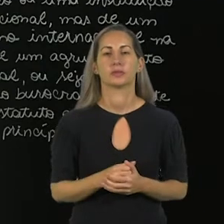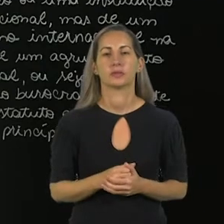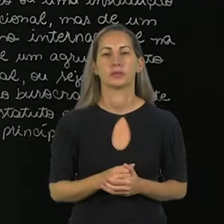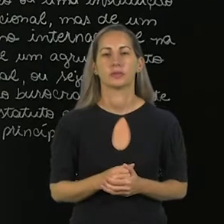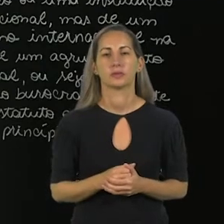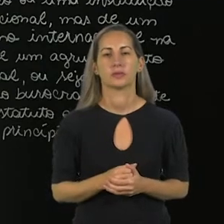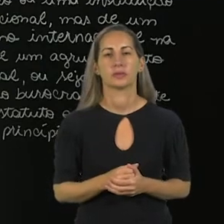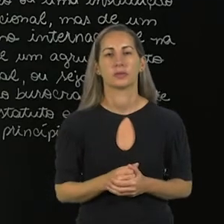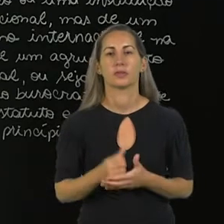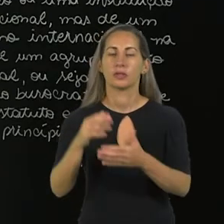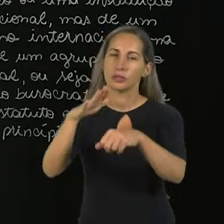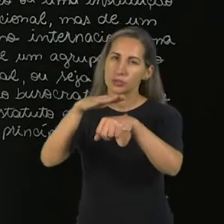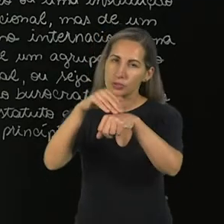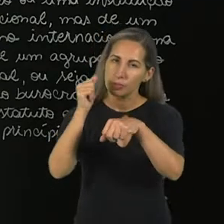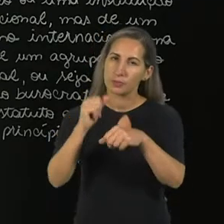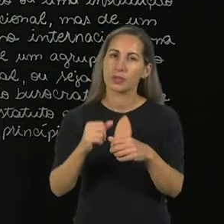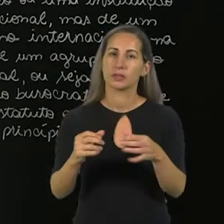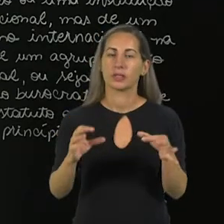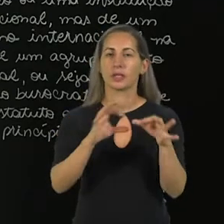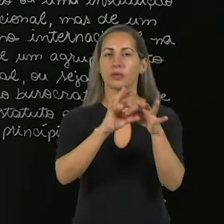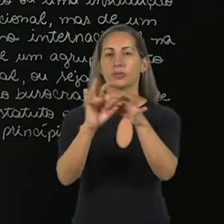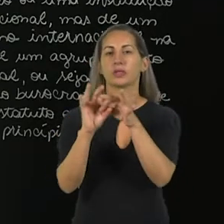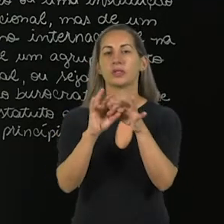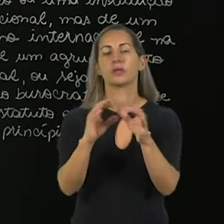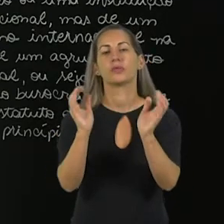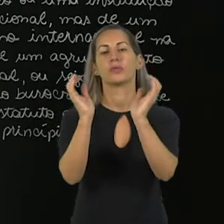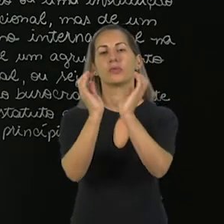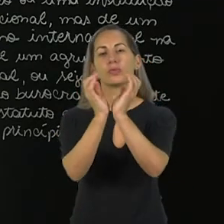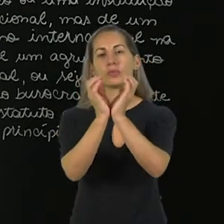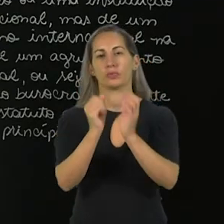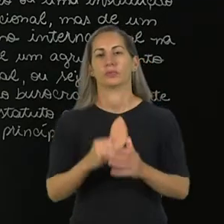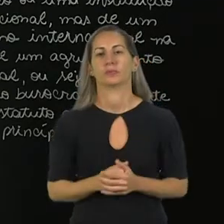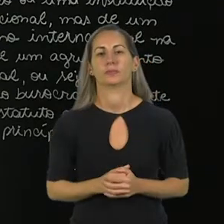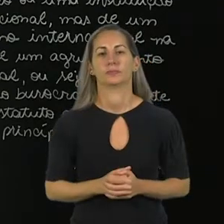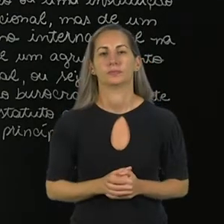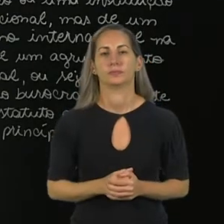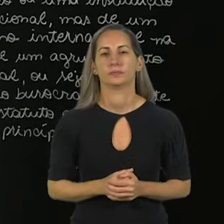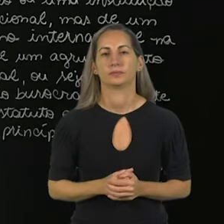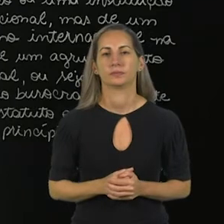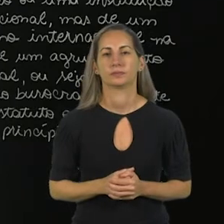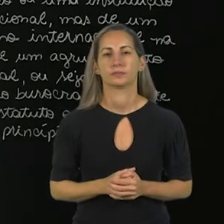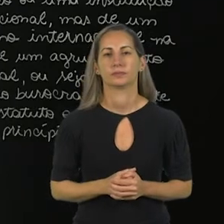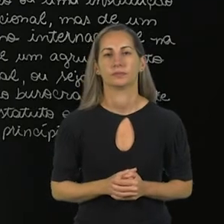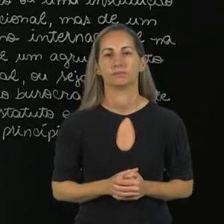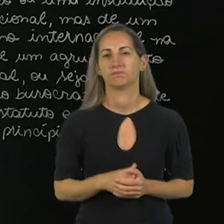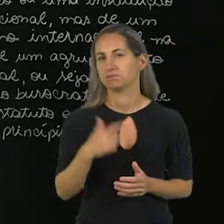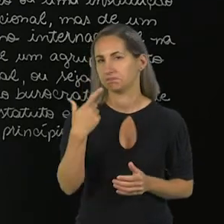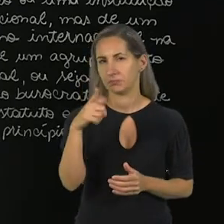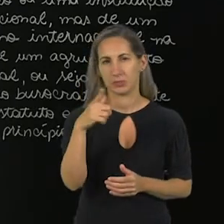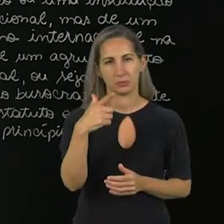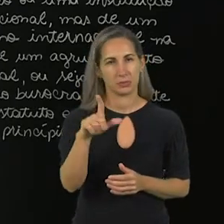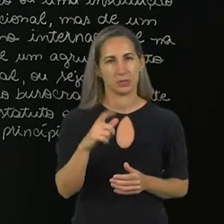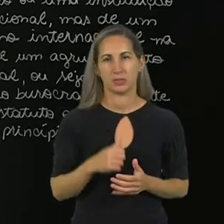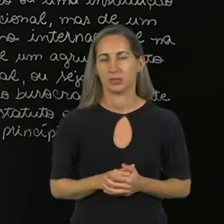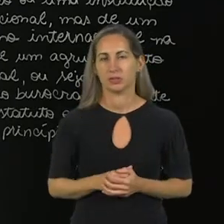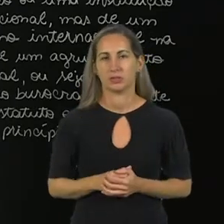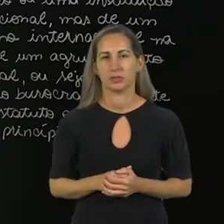sendo convidada a integrar esse grupo que, na verdade, não tem